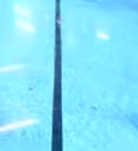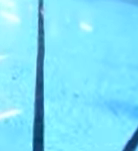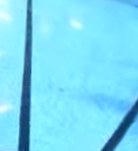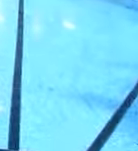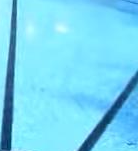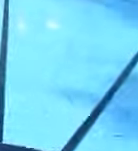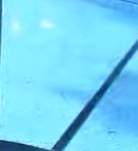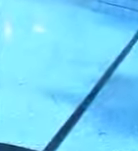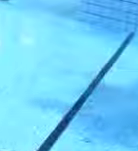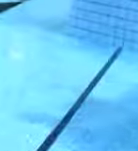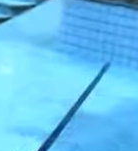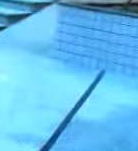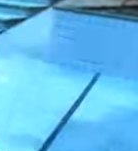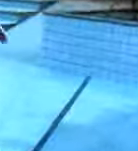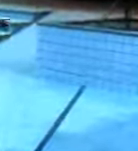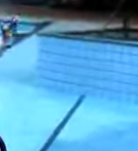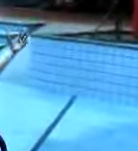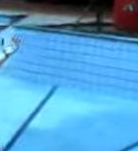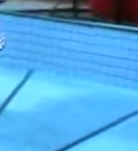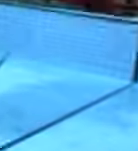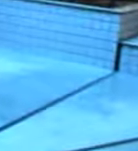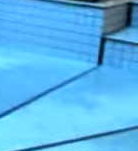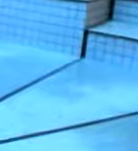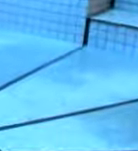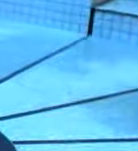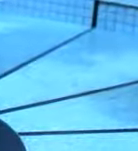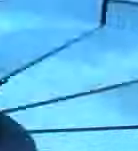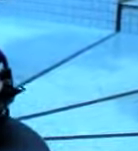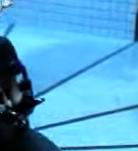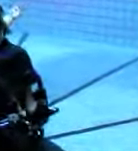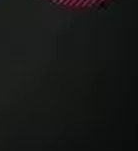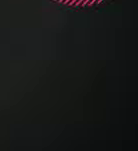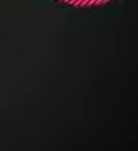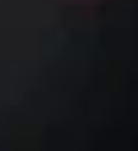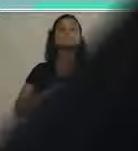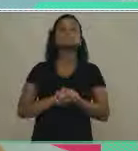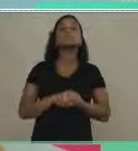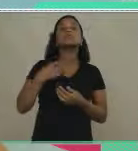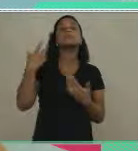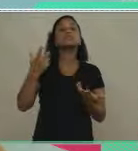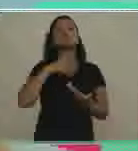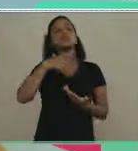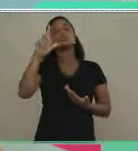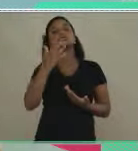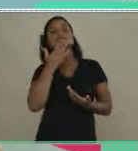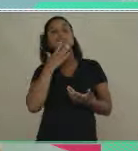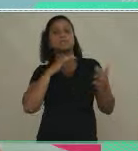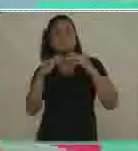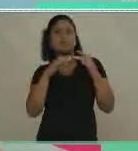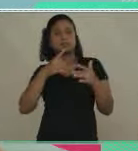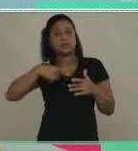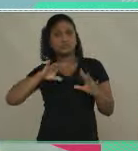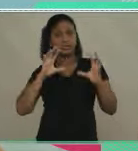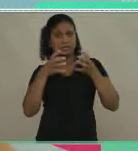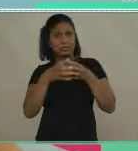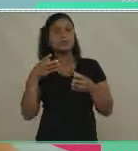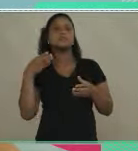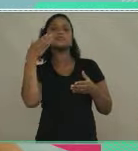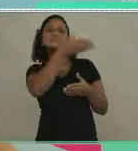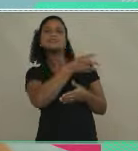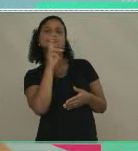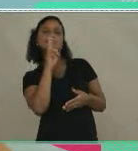casal vestido de dourado e preto se inclina para a frente em agradecimento. Indo para outro tipo de movimento, nossa